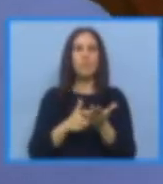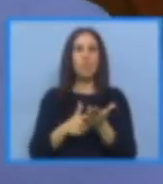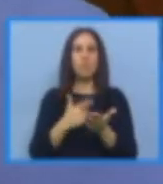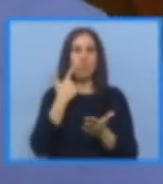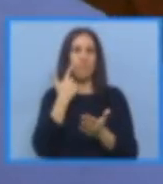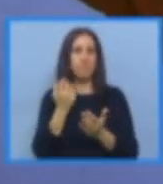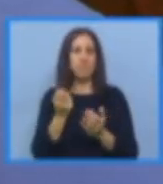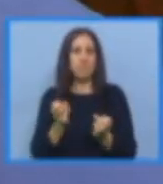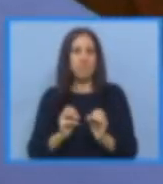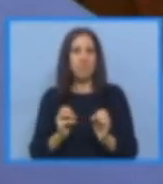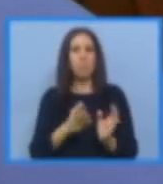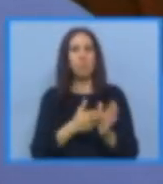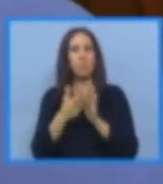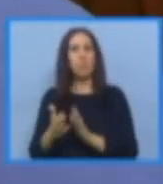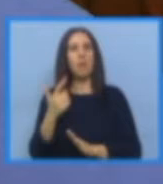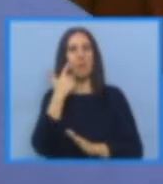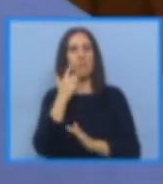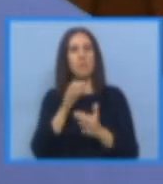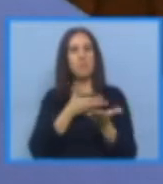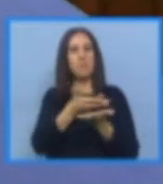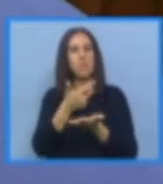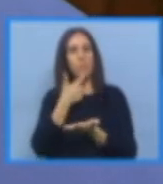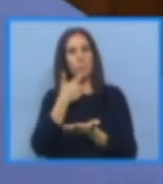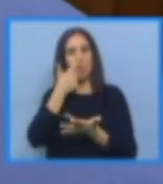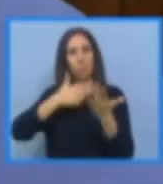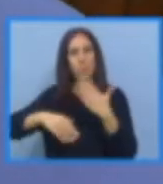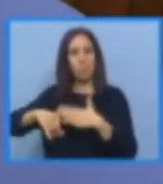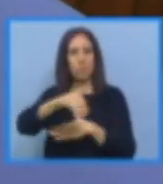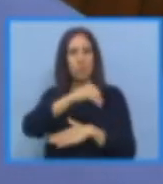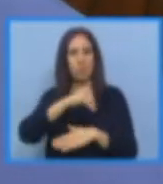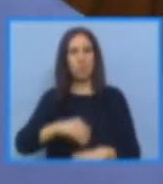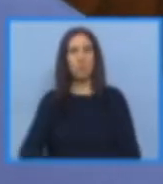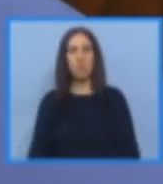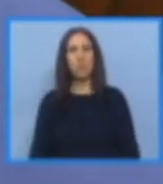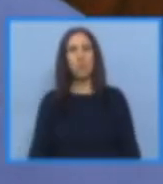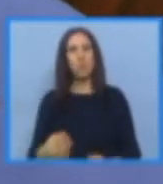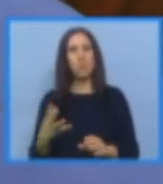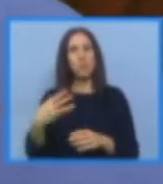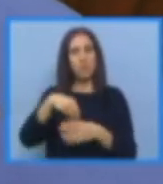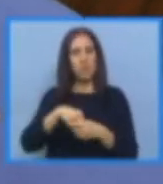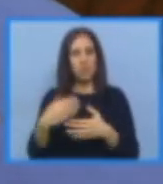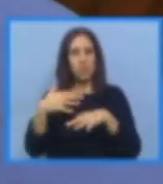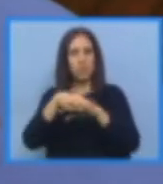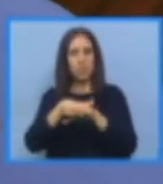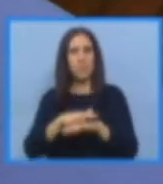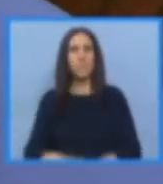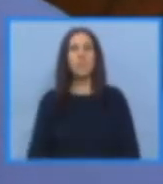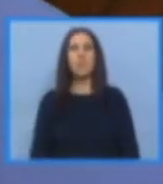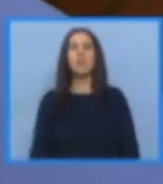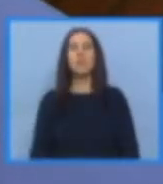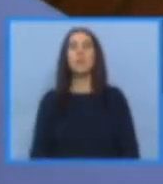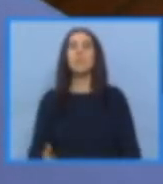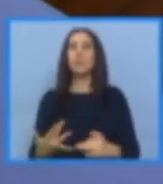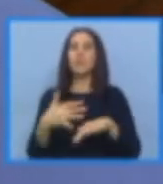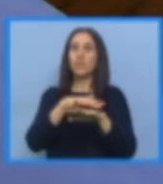acho, pelo outro lado, que têm bastante relação com a população local. Estão inseridos já, estão integrados? Sim, estão integrados, não inseridos.